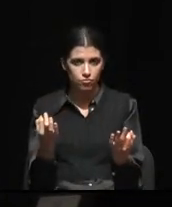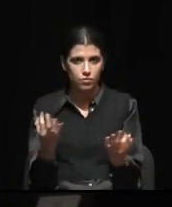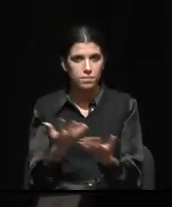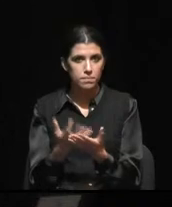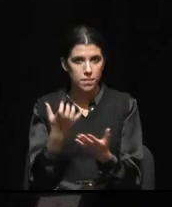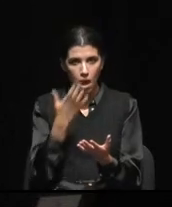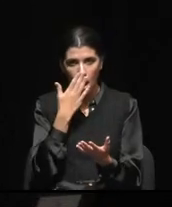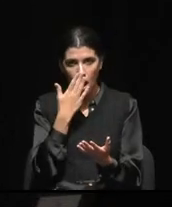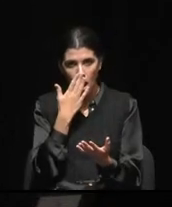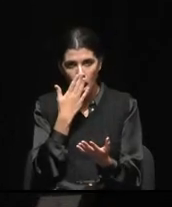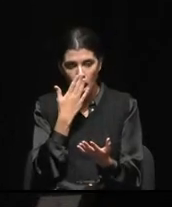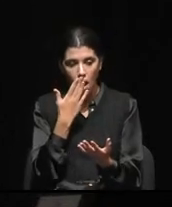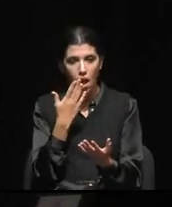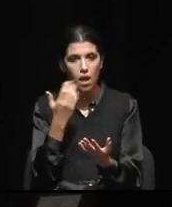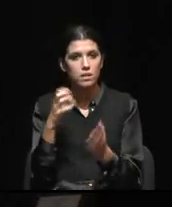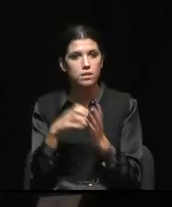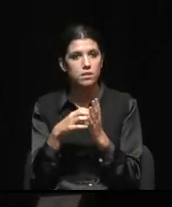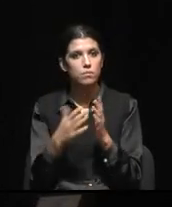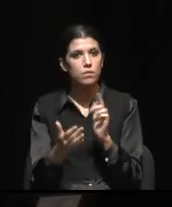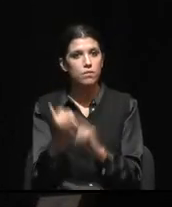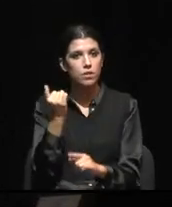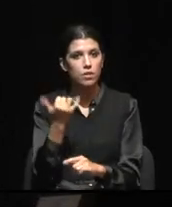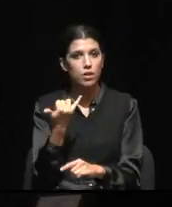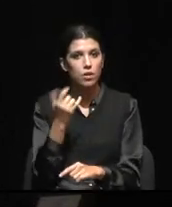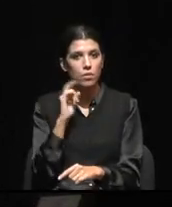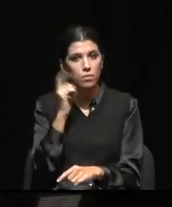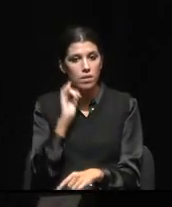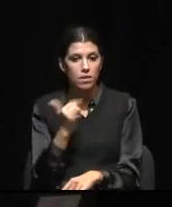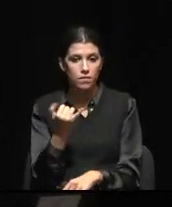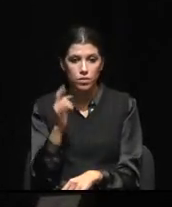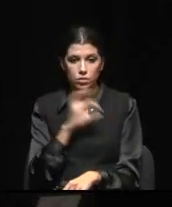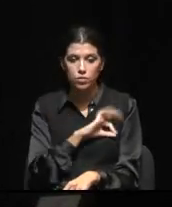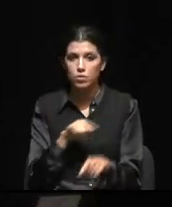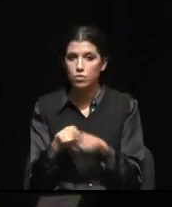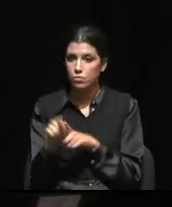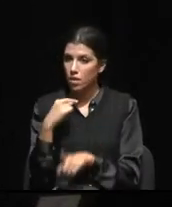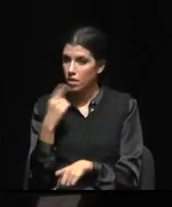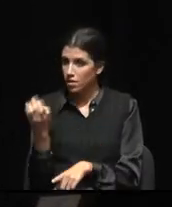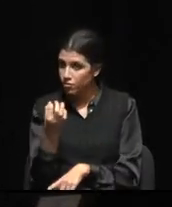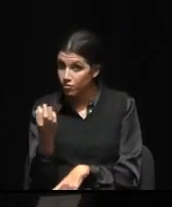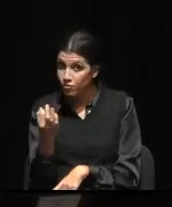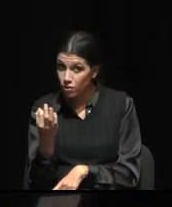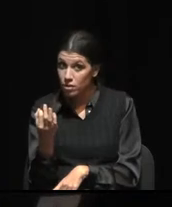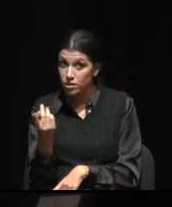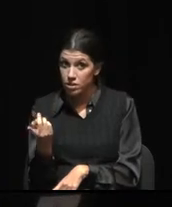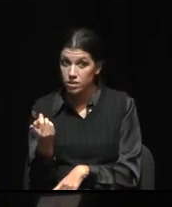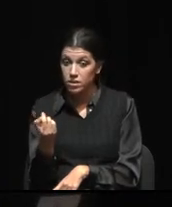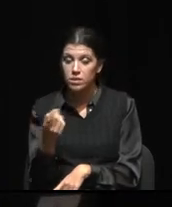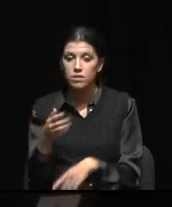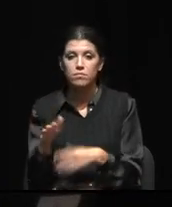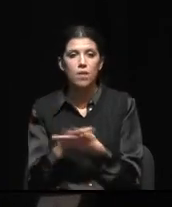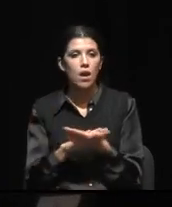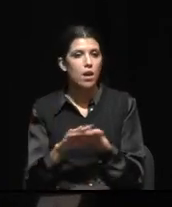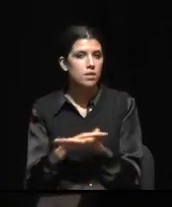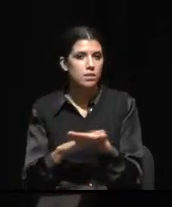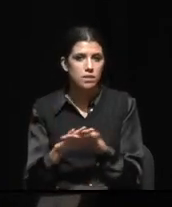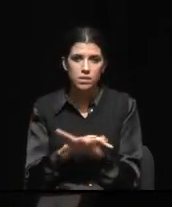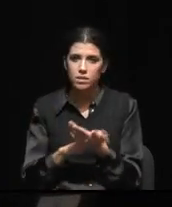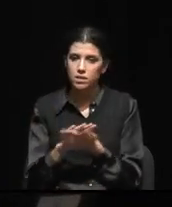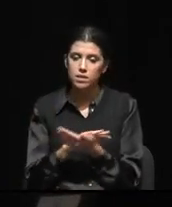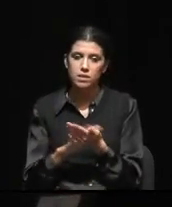como símbolo da Vitória obtida no 25 de abril e como o senhor Deputado disse também é verdade h o Pilar